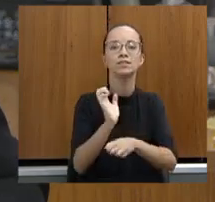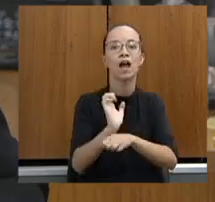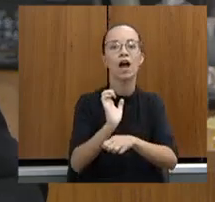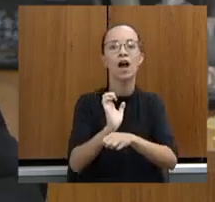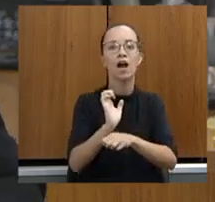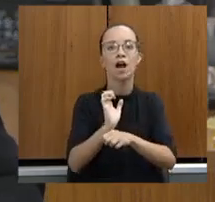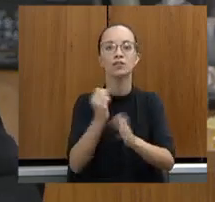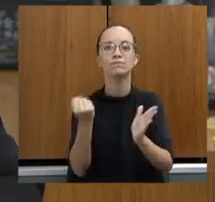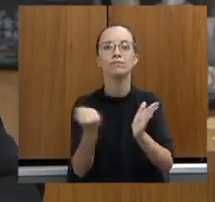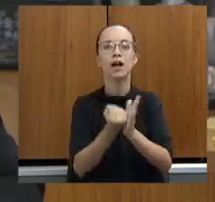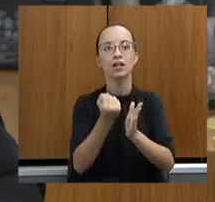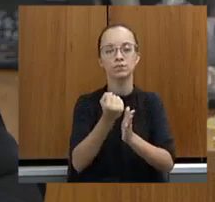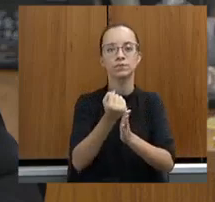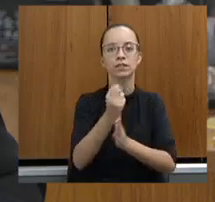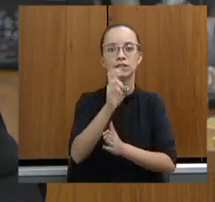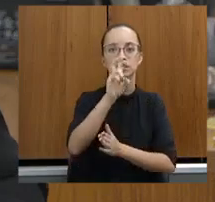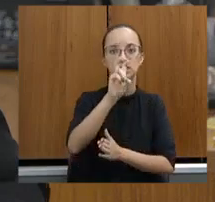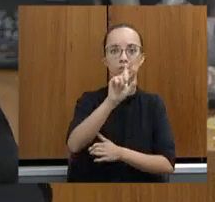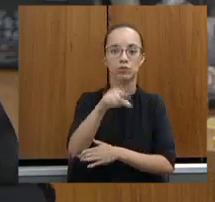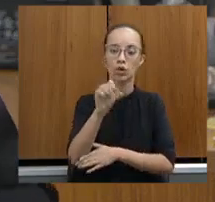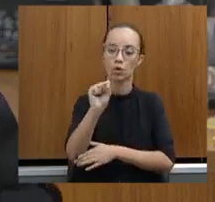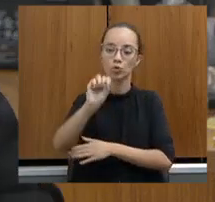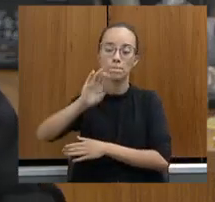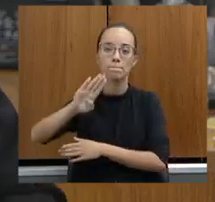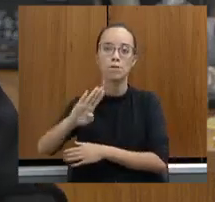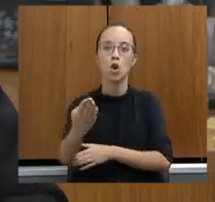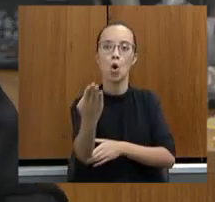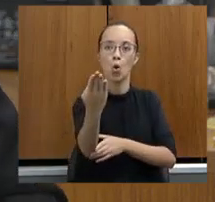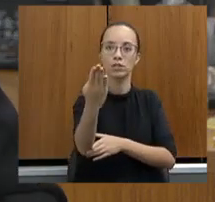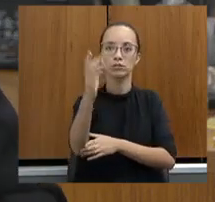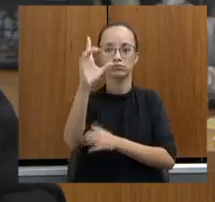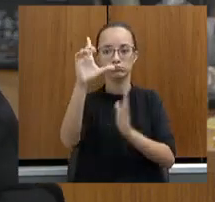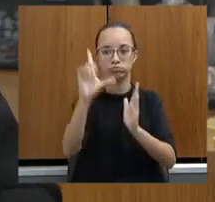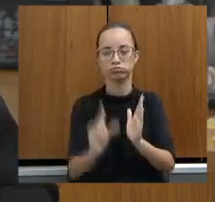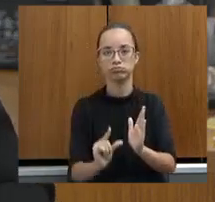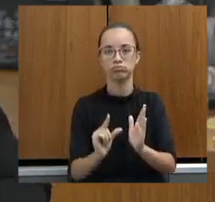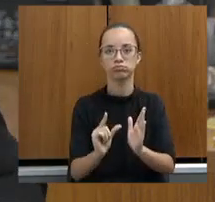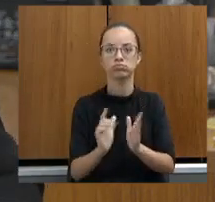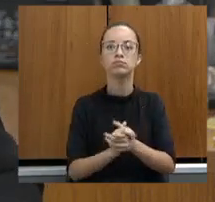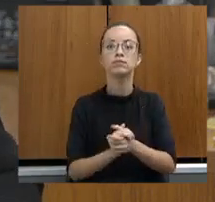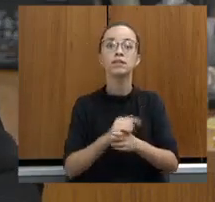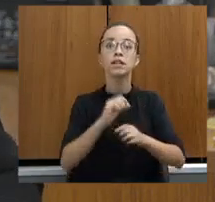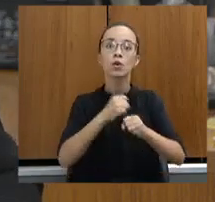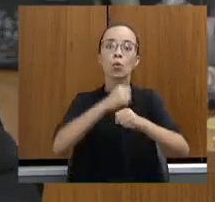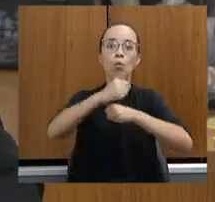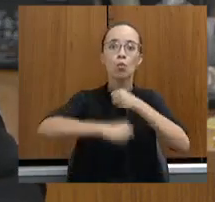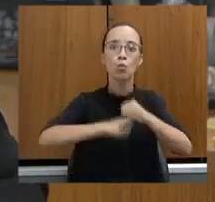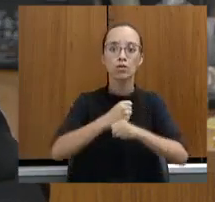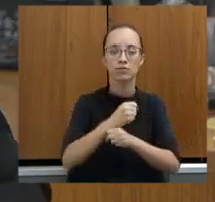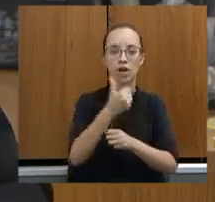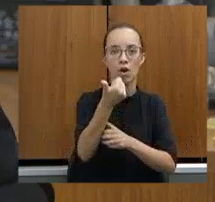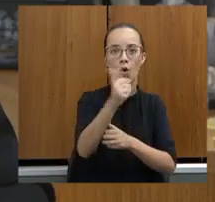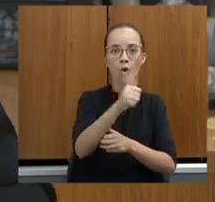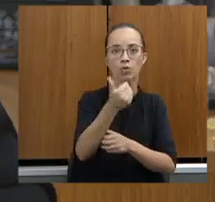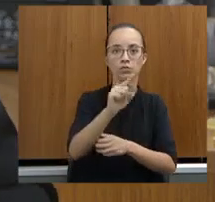reduzida de 5,8 bilhões de reais de arrecadação de ICMS o ano que vem 11,8 bilhões de reais